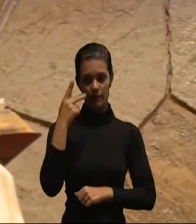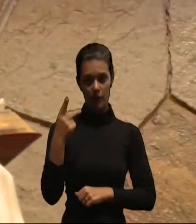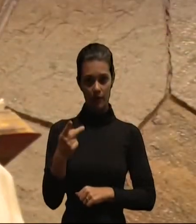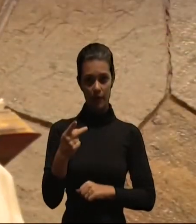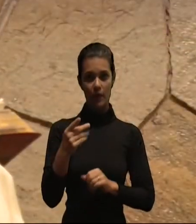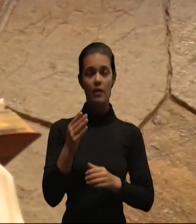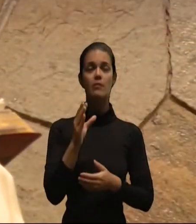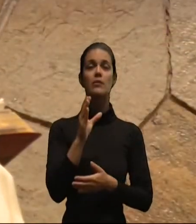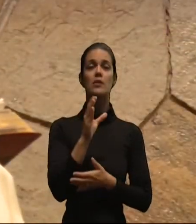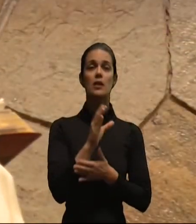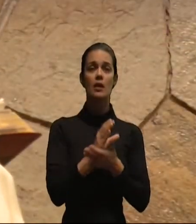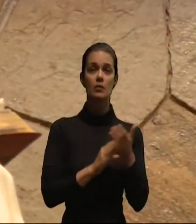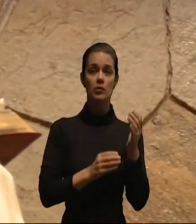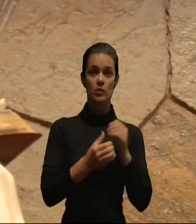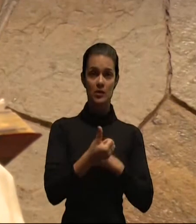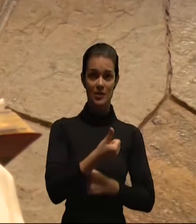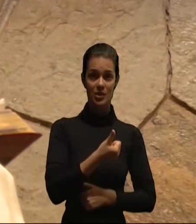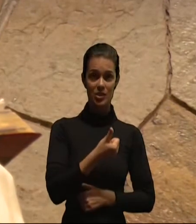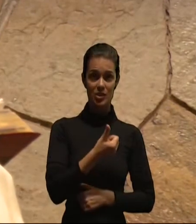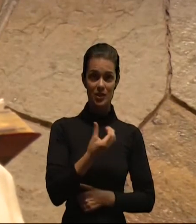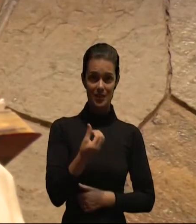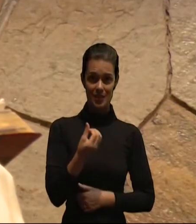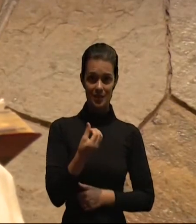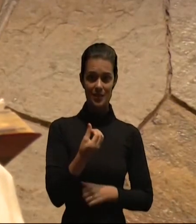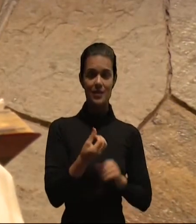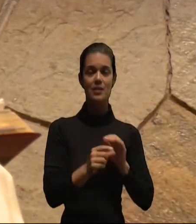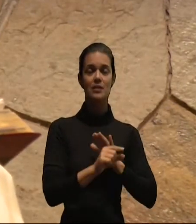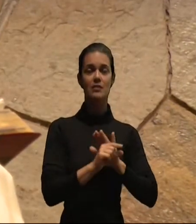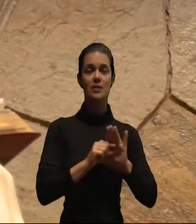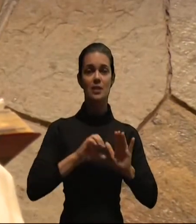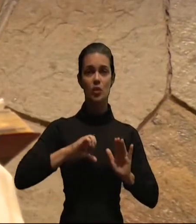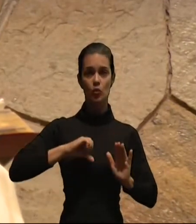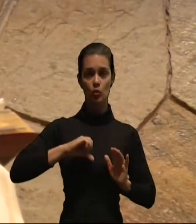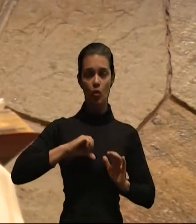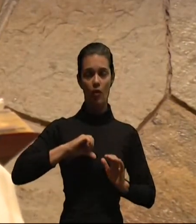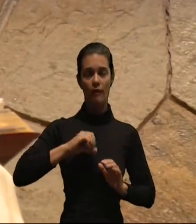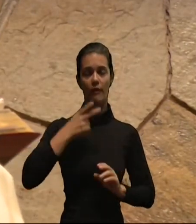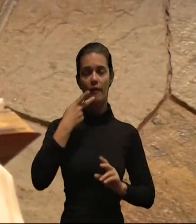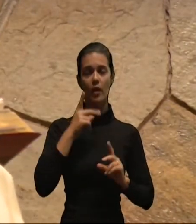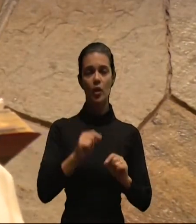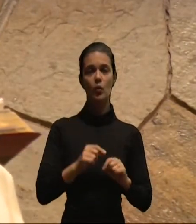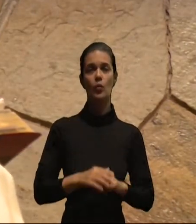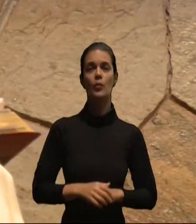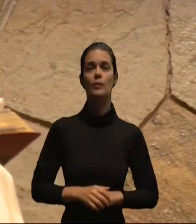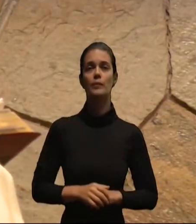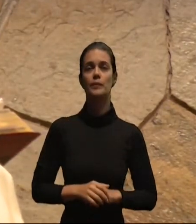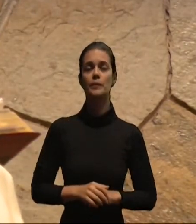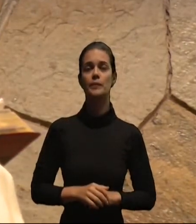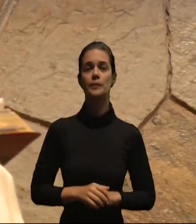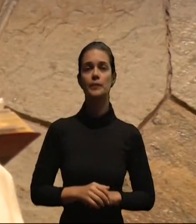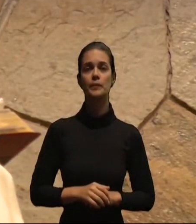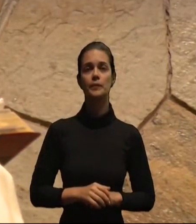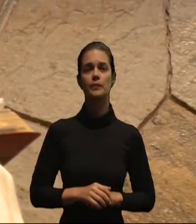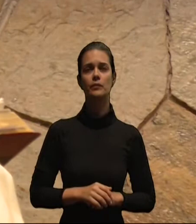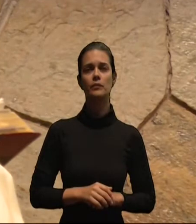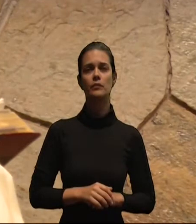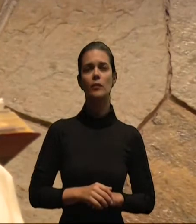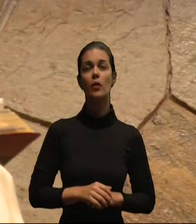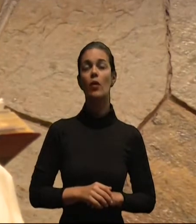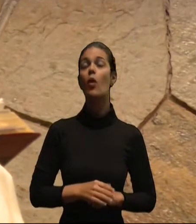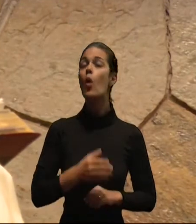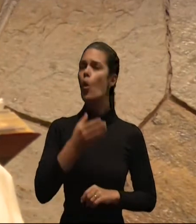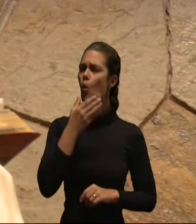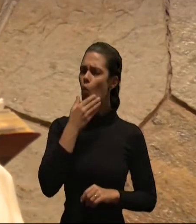pessoas. Provérbios no capítulo 16, verso 9, que diz assim: o homem pode